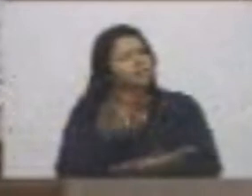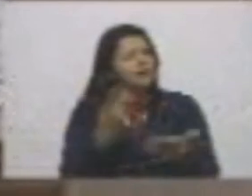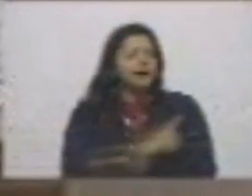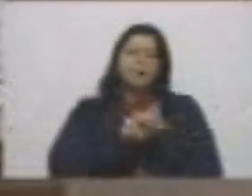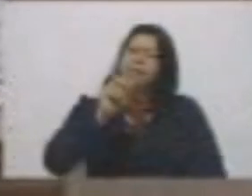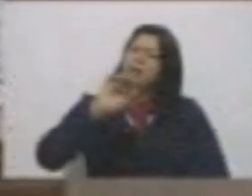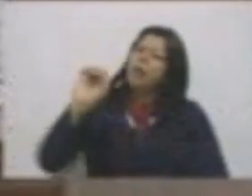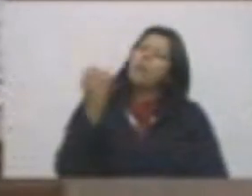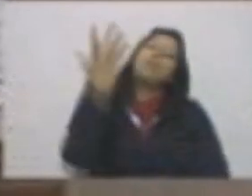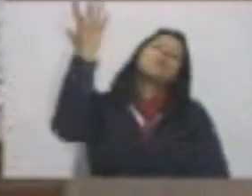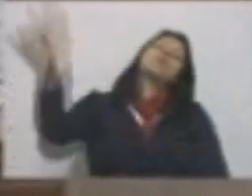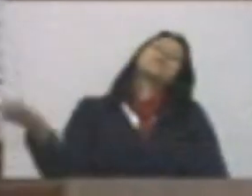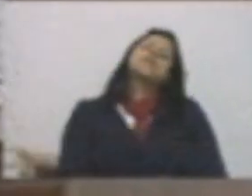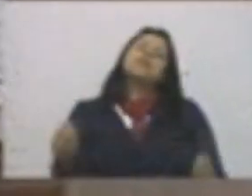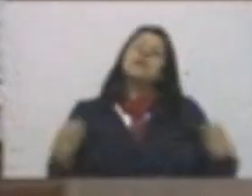acontecer.